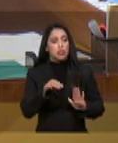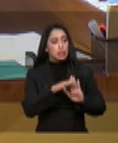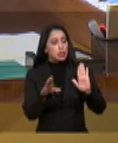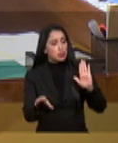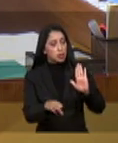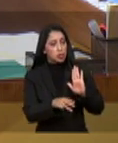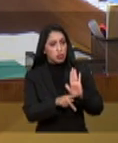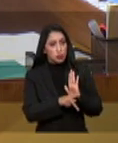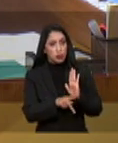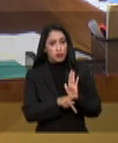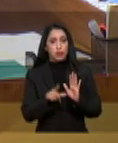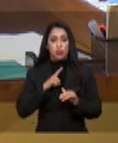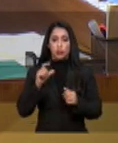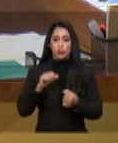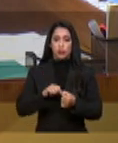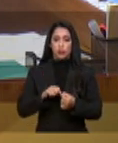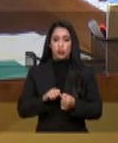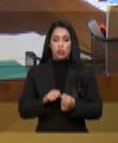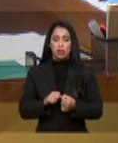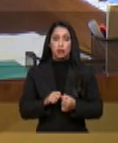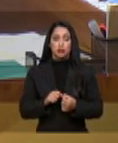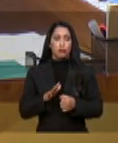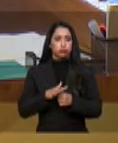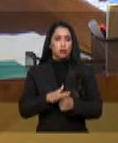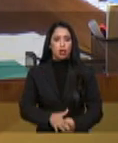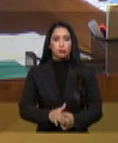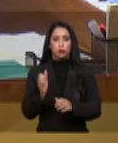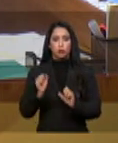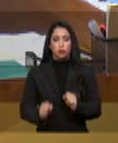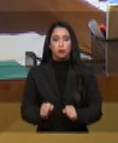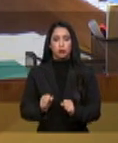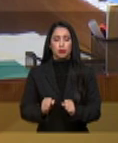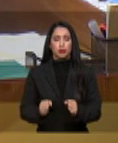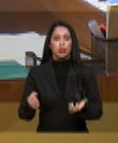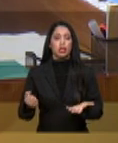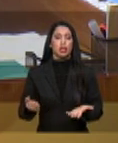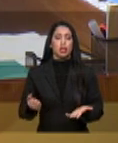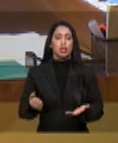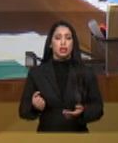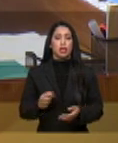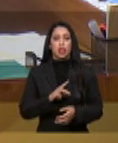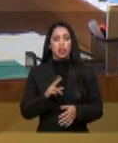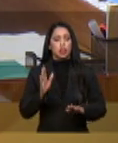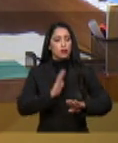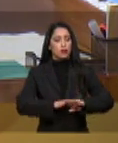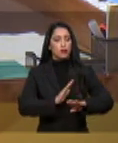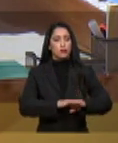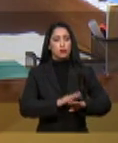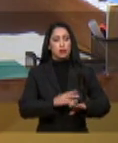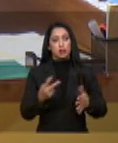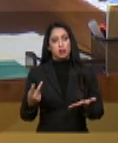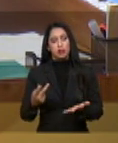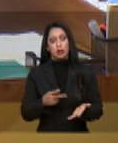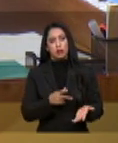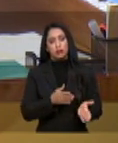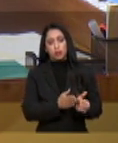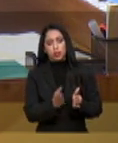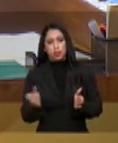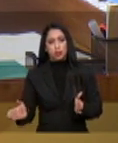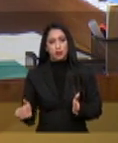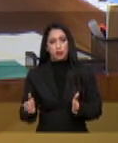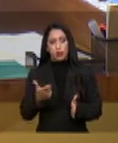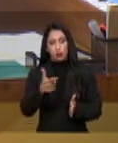provisórias, excetuando a hipótese de abuso de poder ou desvio de finalidade, o que não teria ocorrido na espécie. Por sua vez, a Câmara